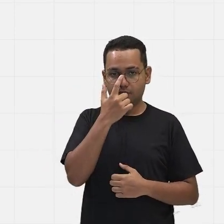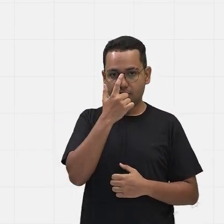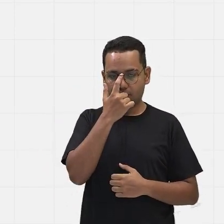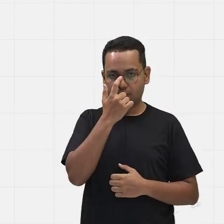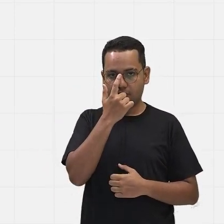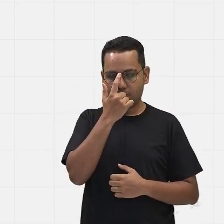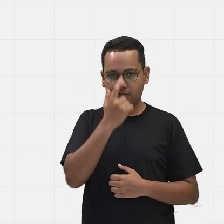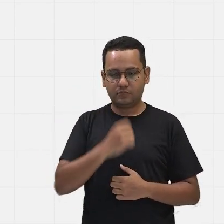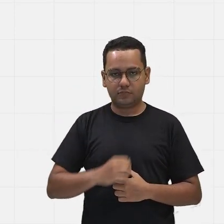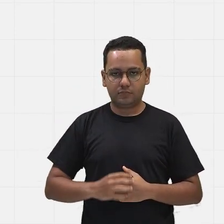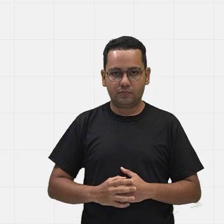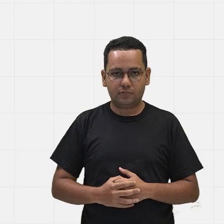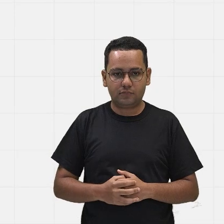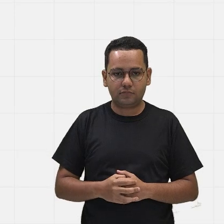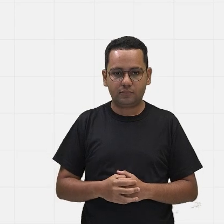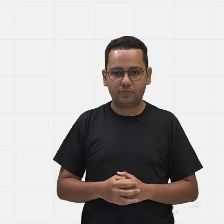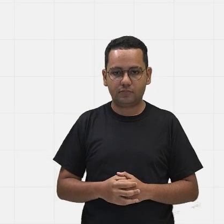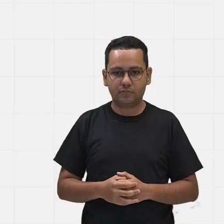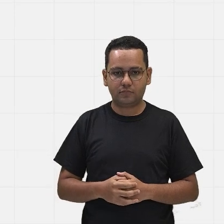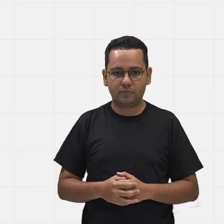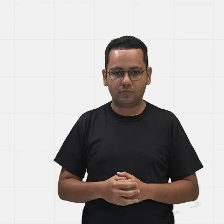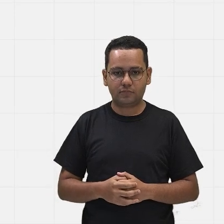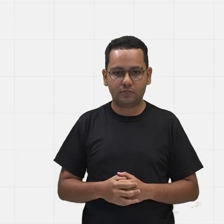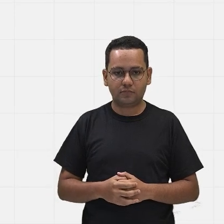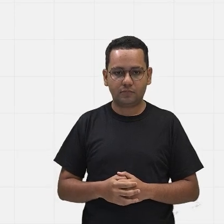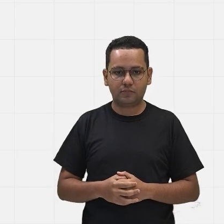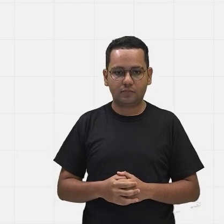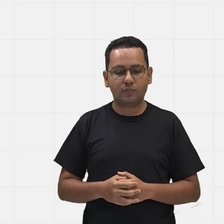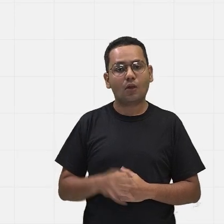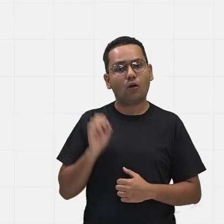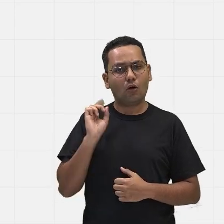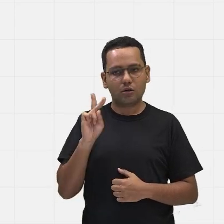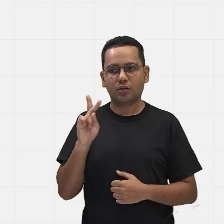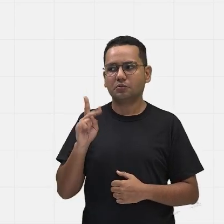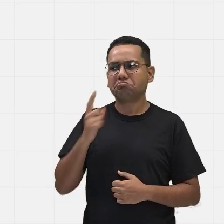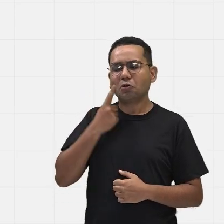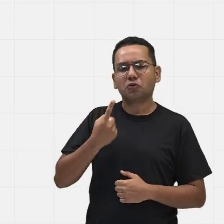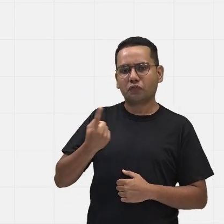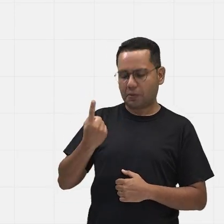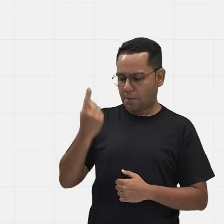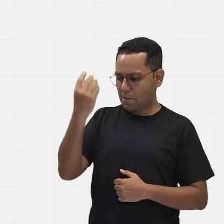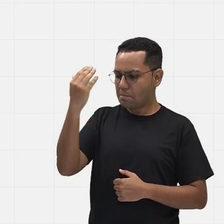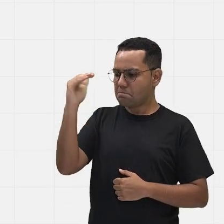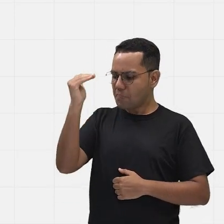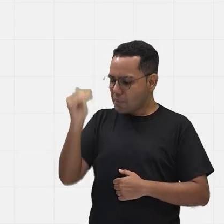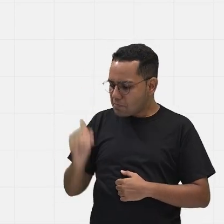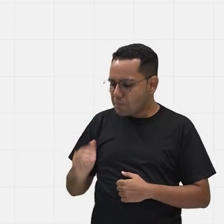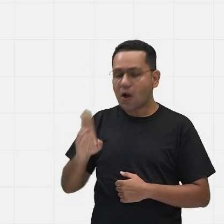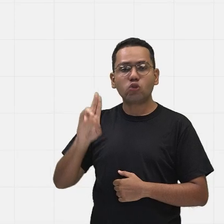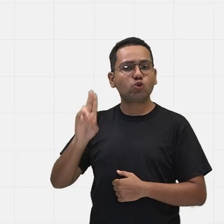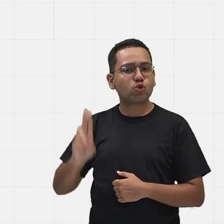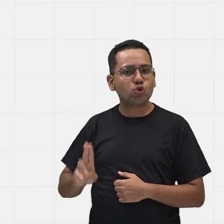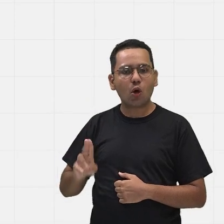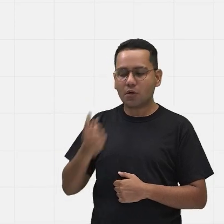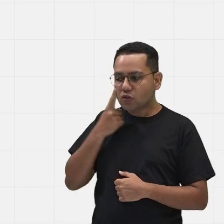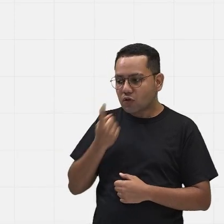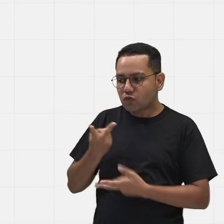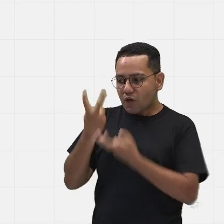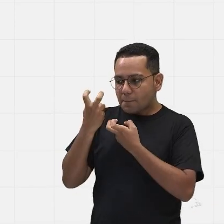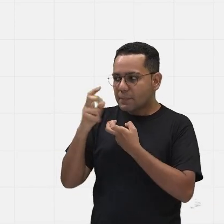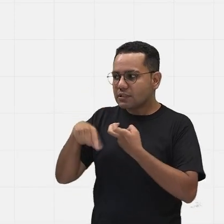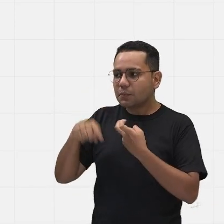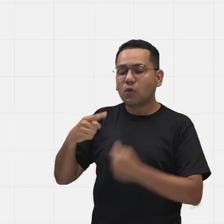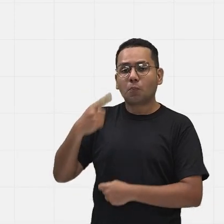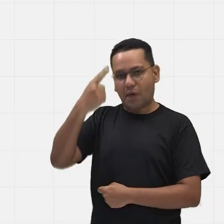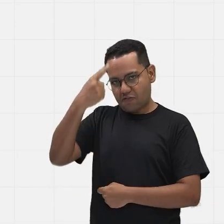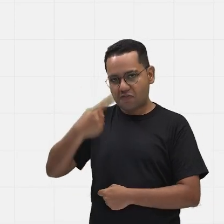Após isso, você vai clicar no usuário que deseja enviar a mensagem. Por exemplo, eu estou com um problema aqui, eu estou sem imagem,